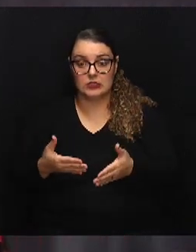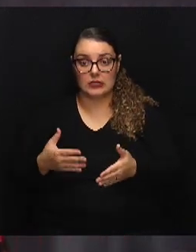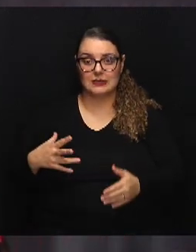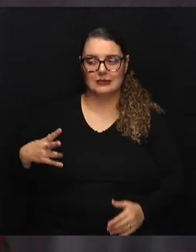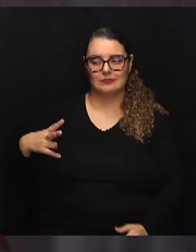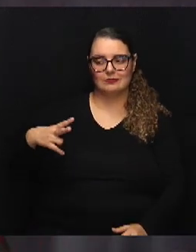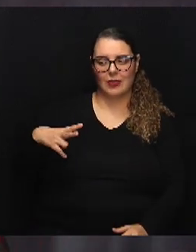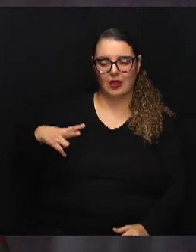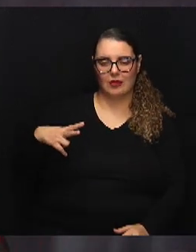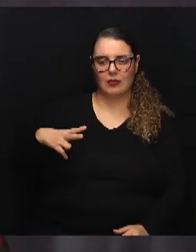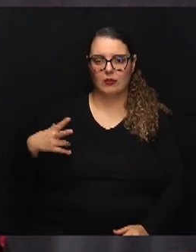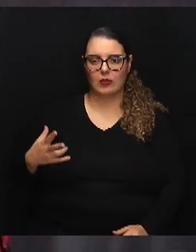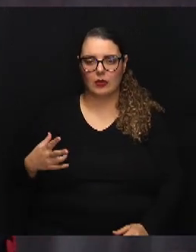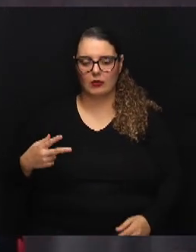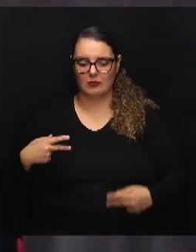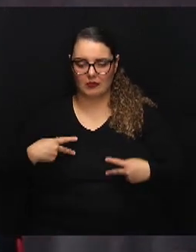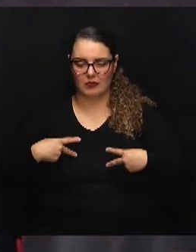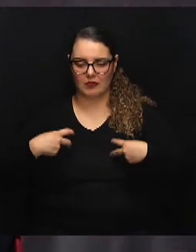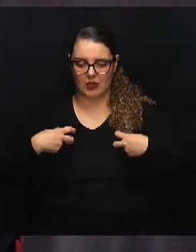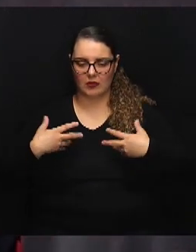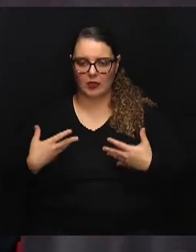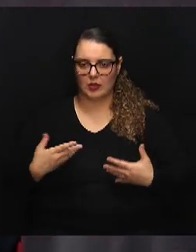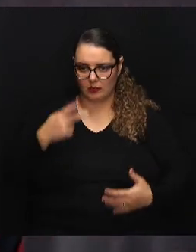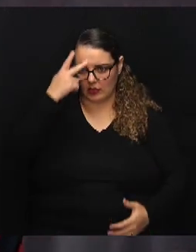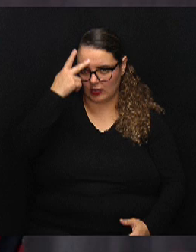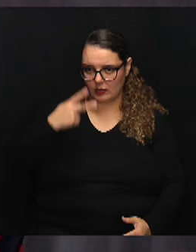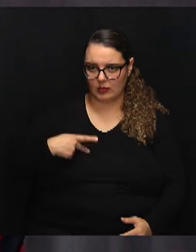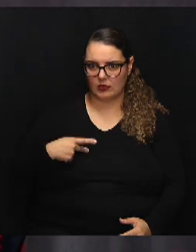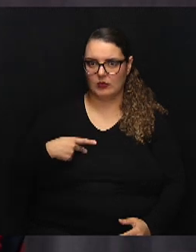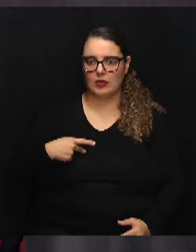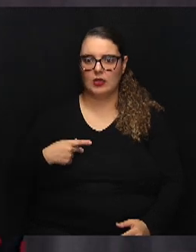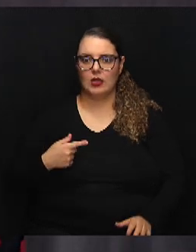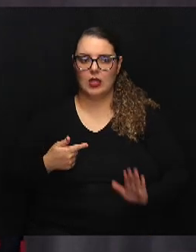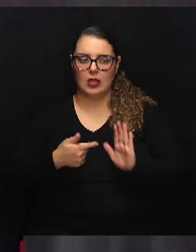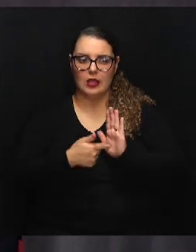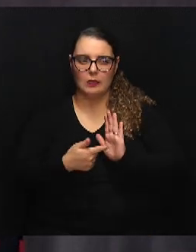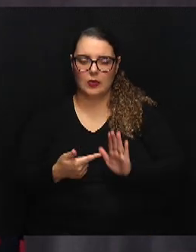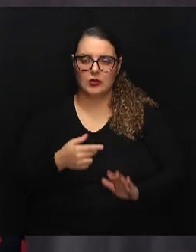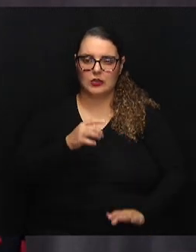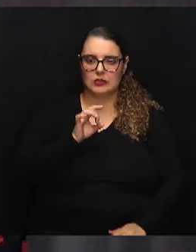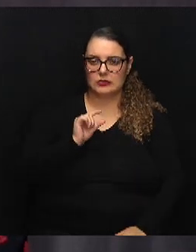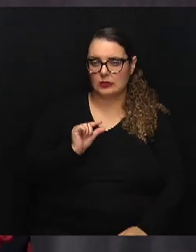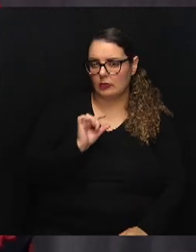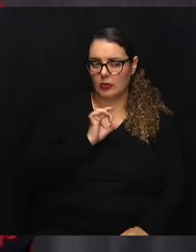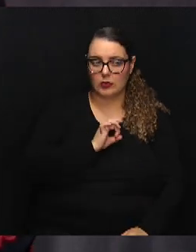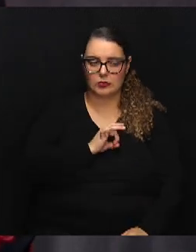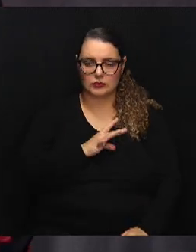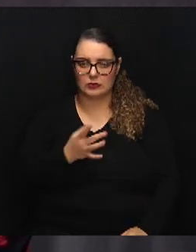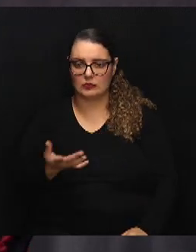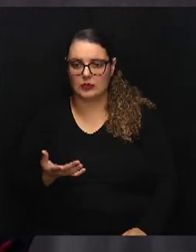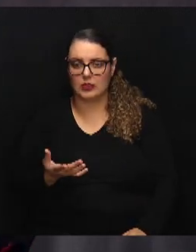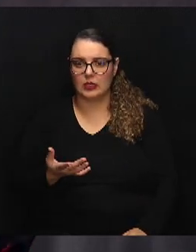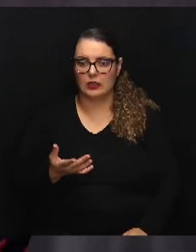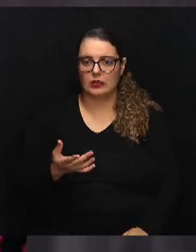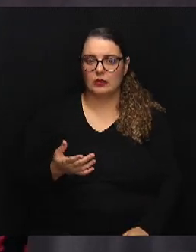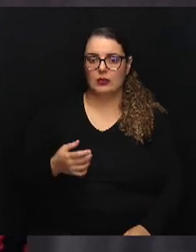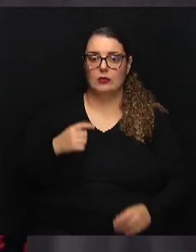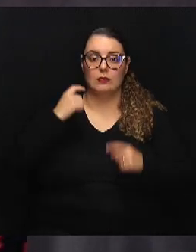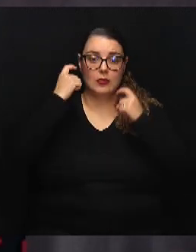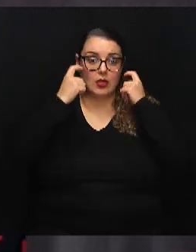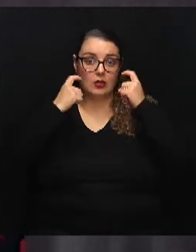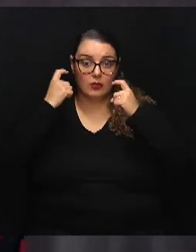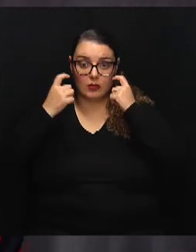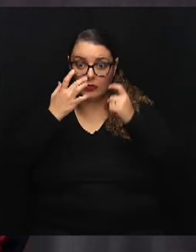que mostra um ser humano com um pouco de medo, um ser humano, assim, com certo receio, né? Assim,